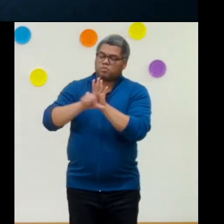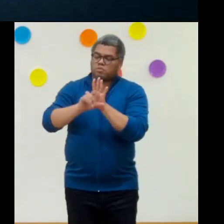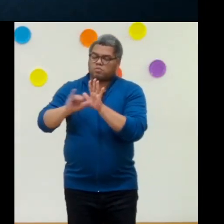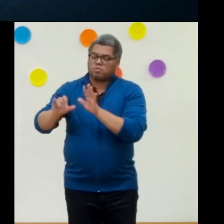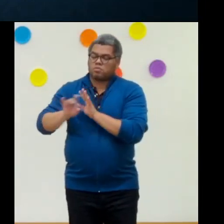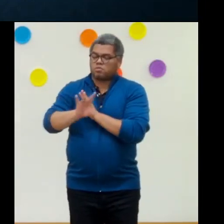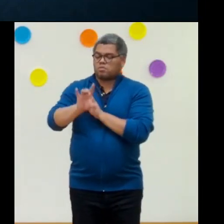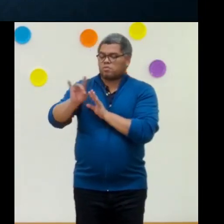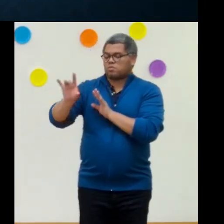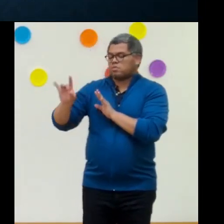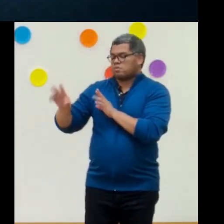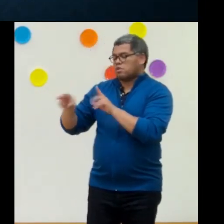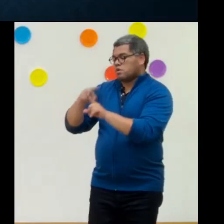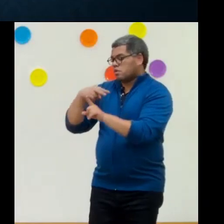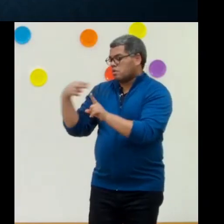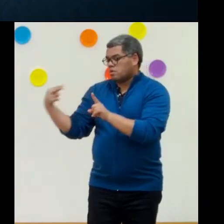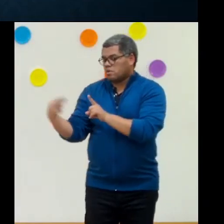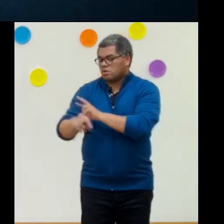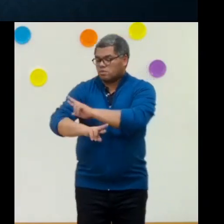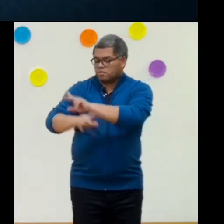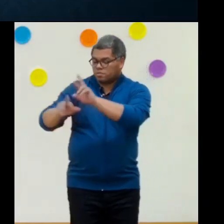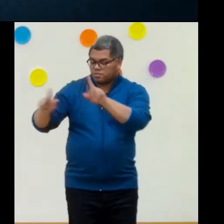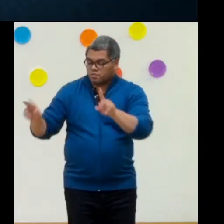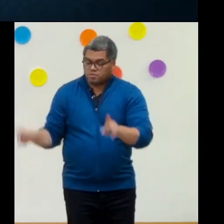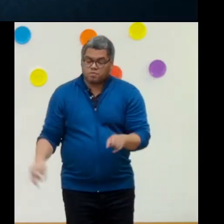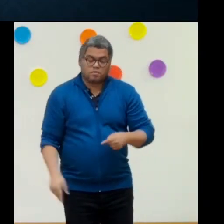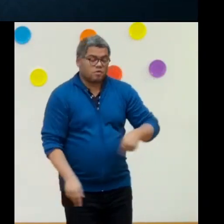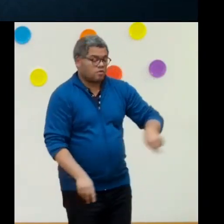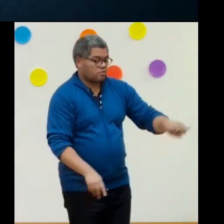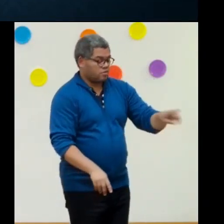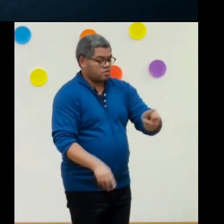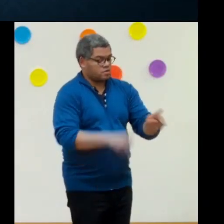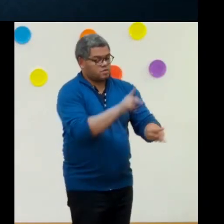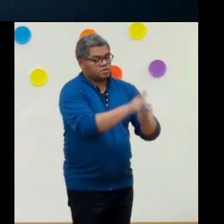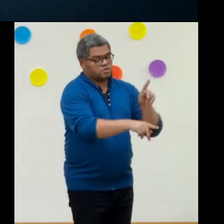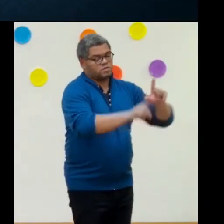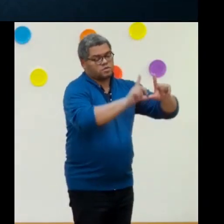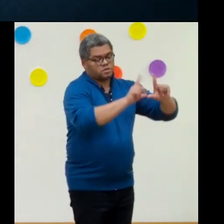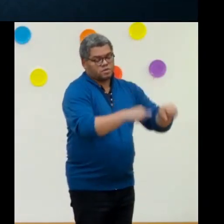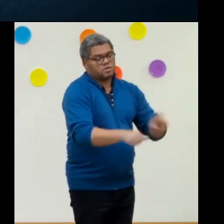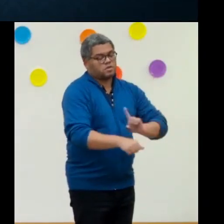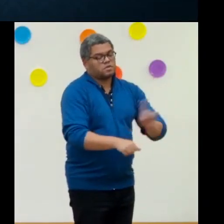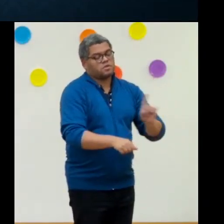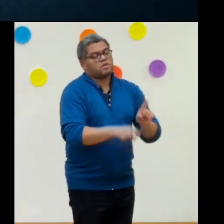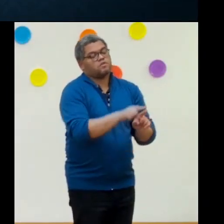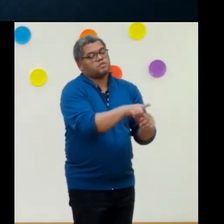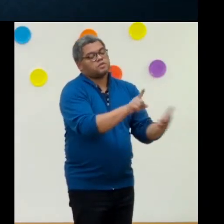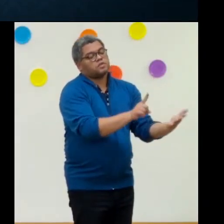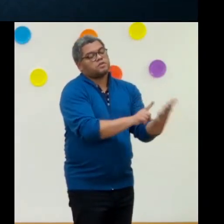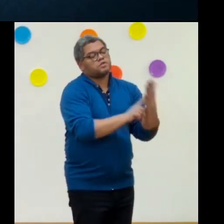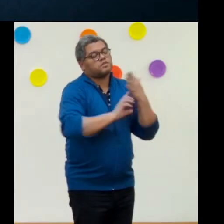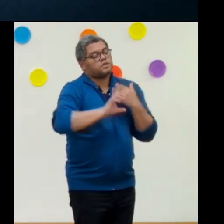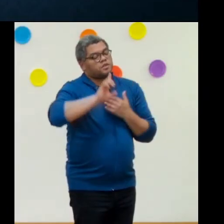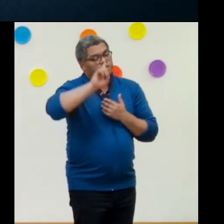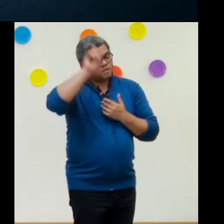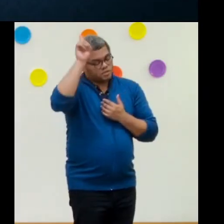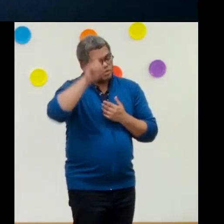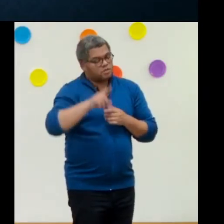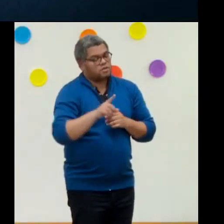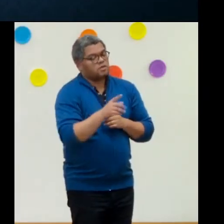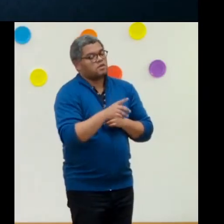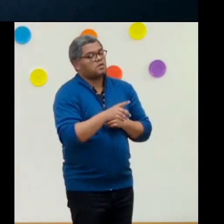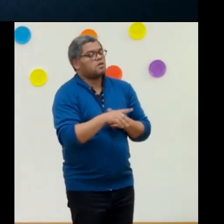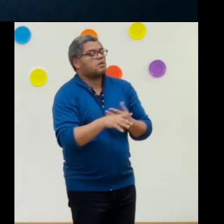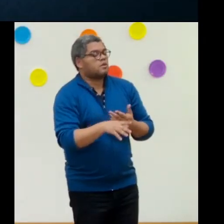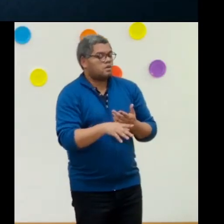outras visões de mundo, mas vocês, Israel, vocês refletem a mim. Não sejam